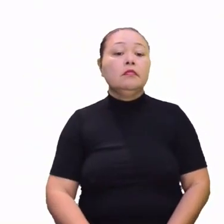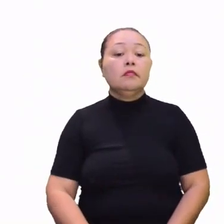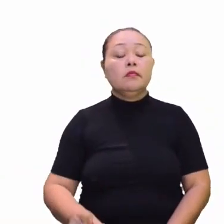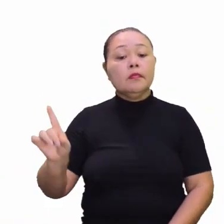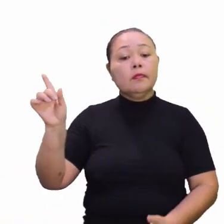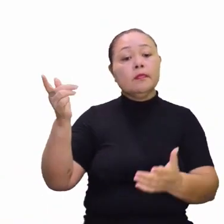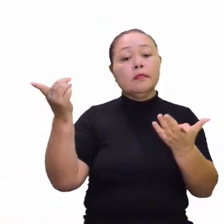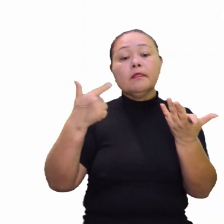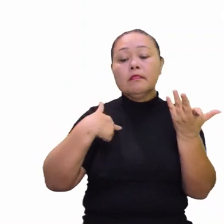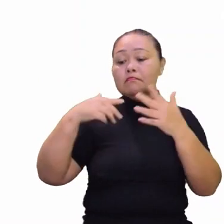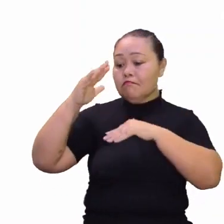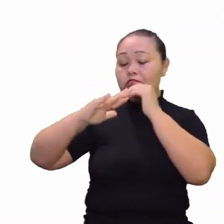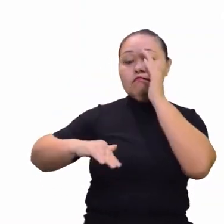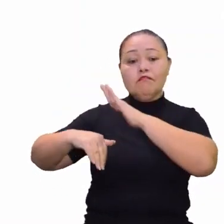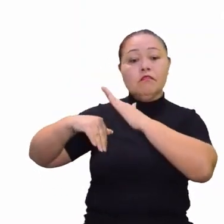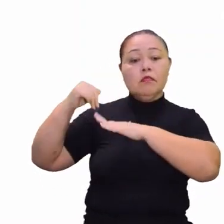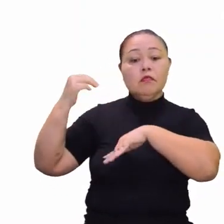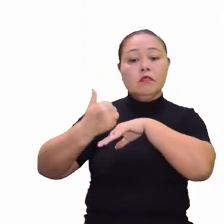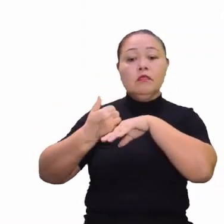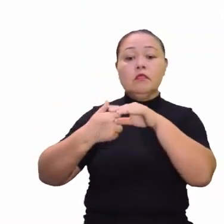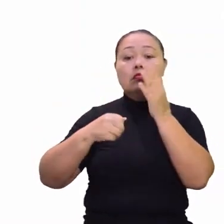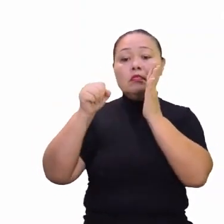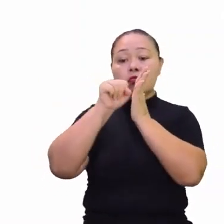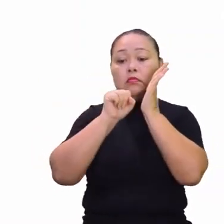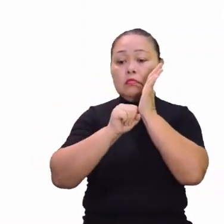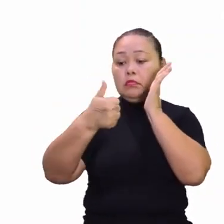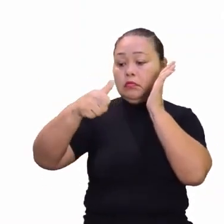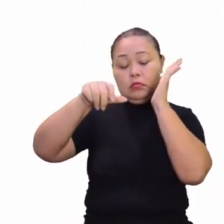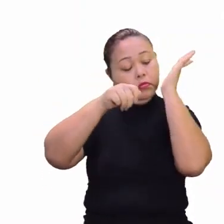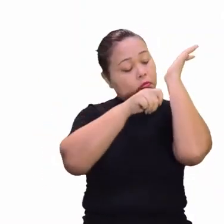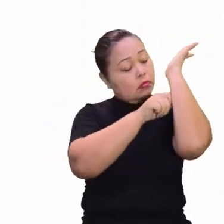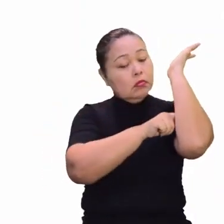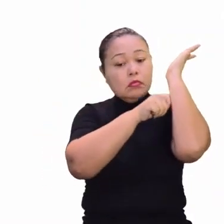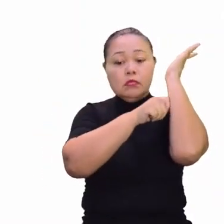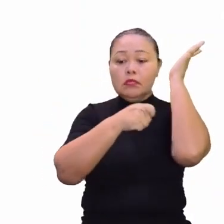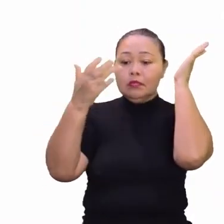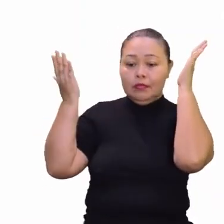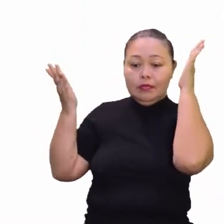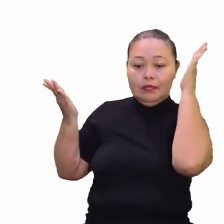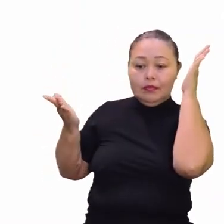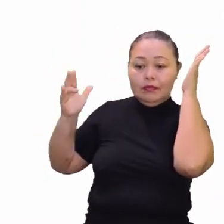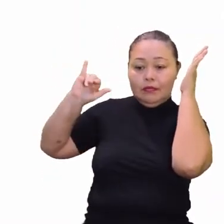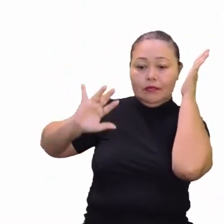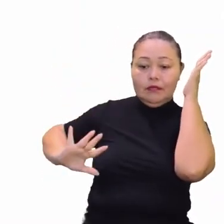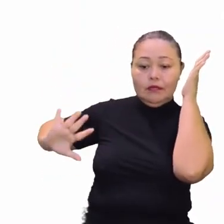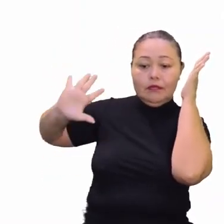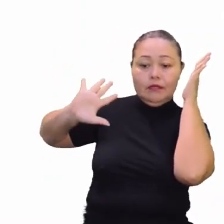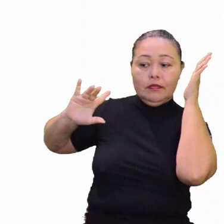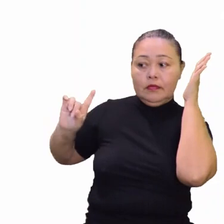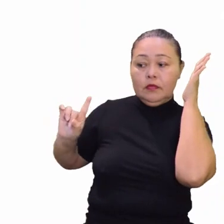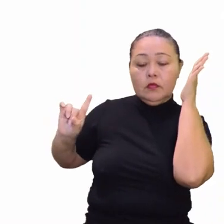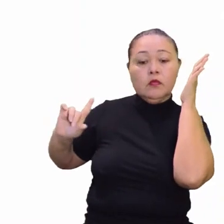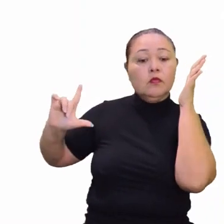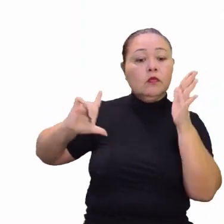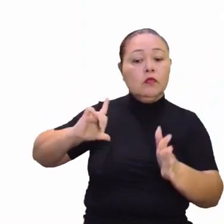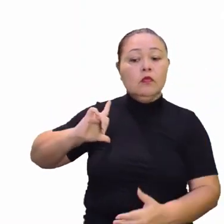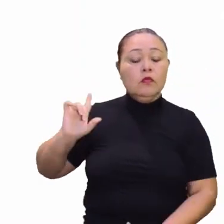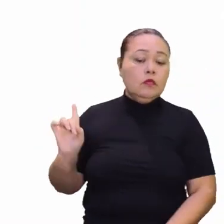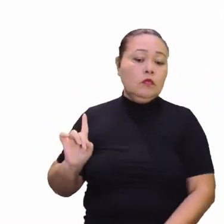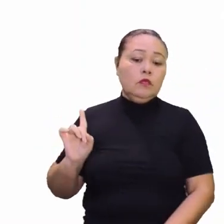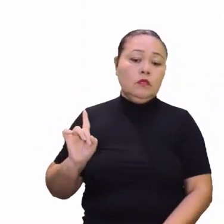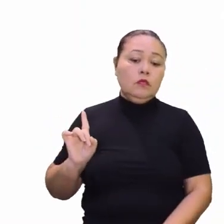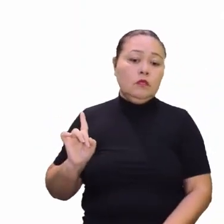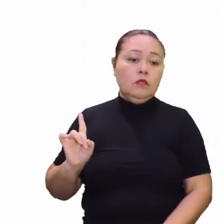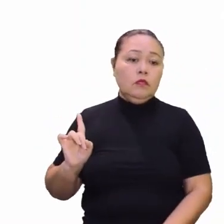Está aí a imagem do seringueiro do século XIX. Então, Rogério, nós tivemos a grande